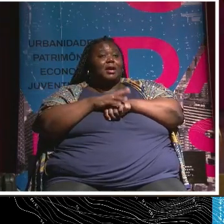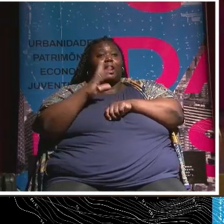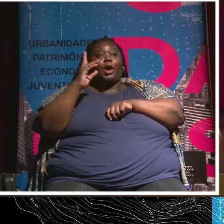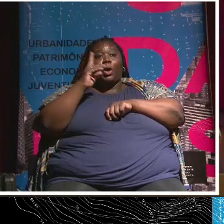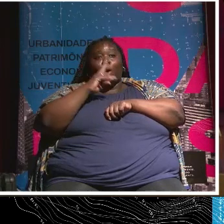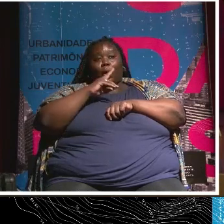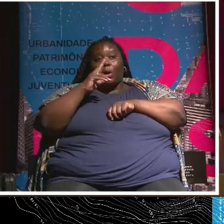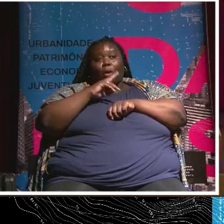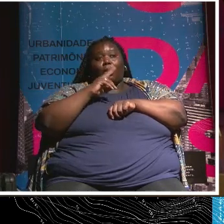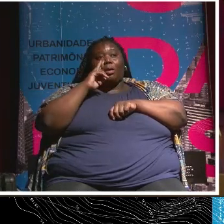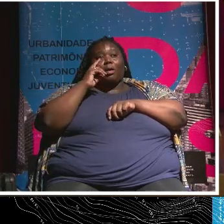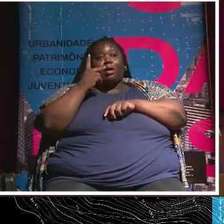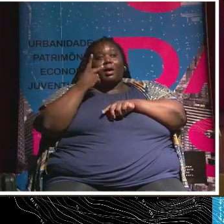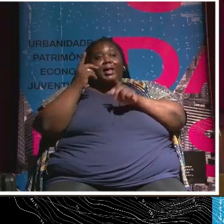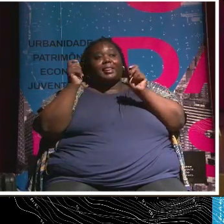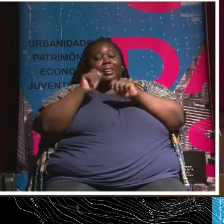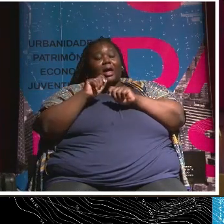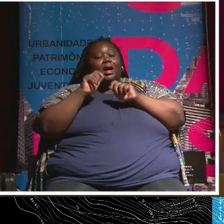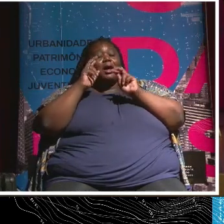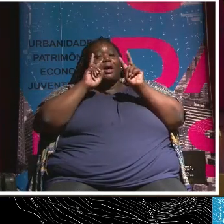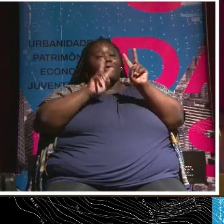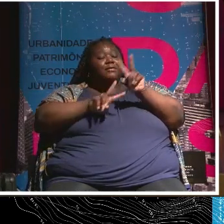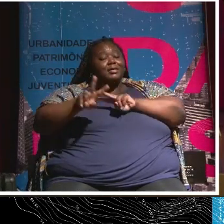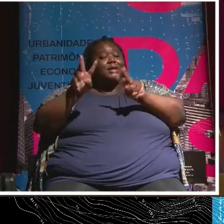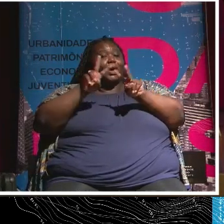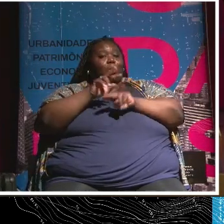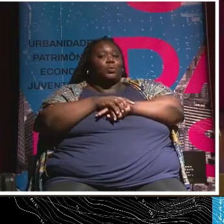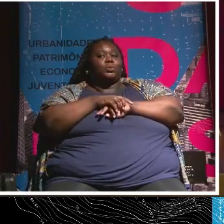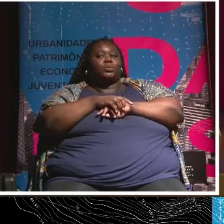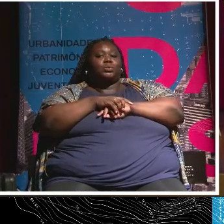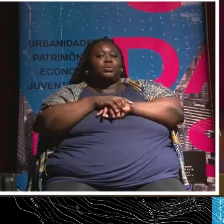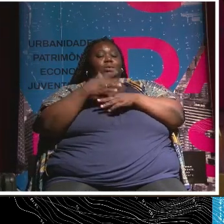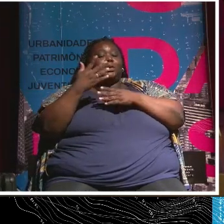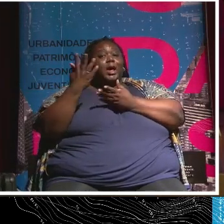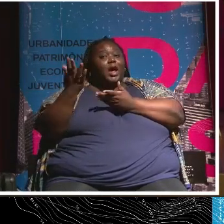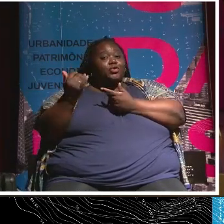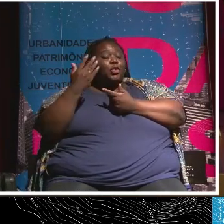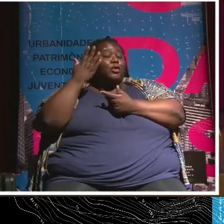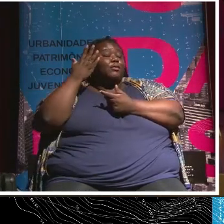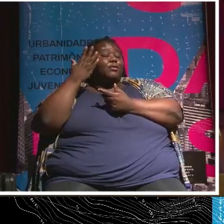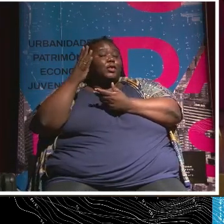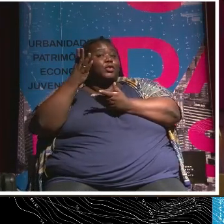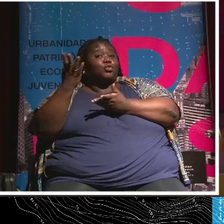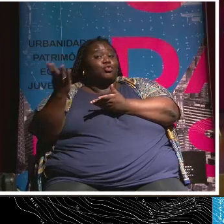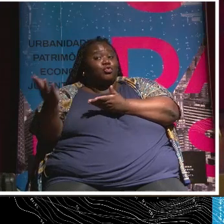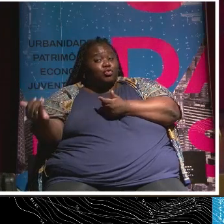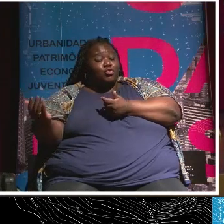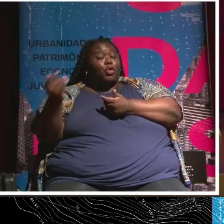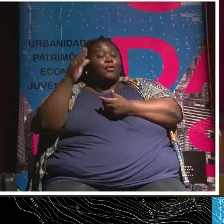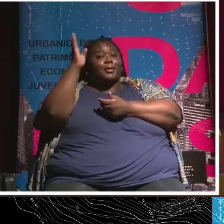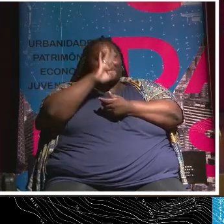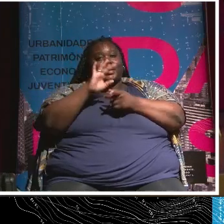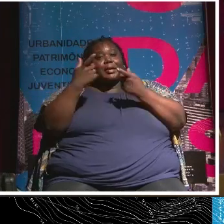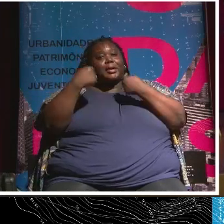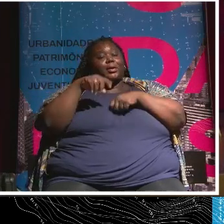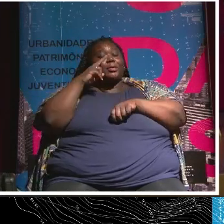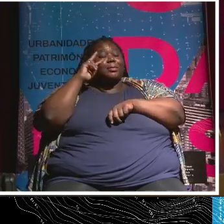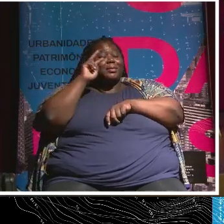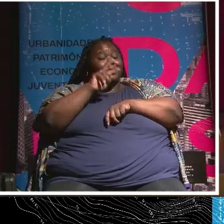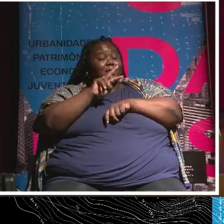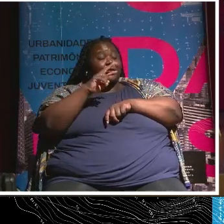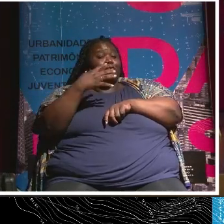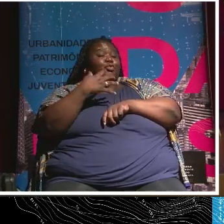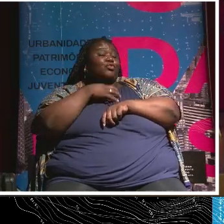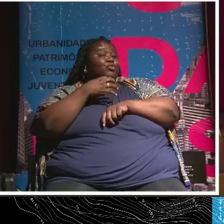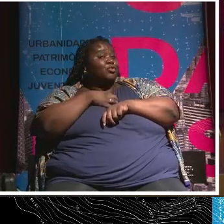imediatamente visibilizar. A juventude brasileira, a gente precisa olhar de uma